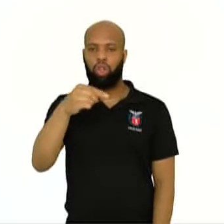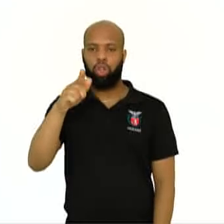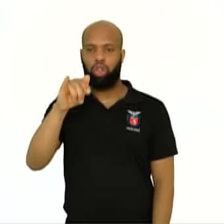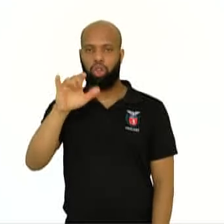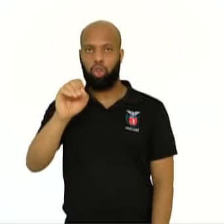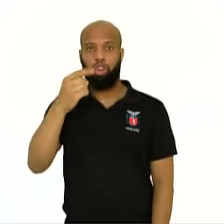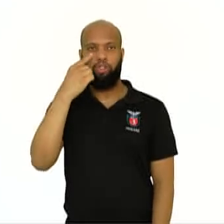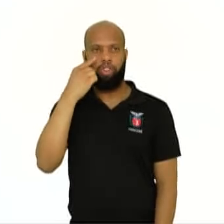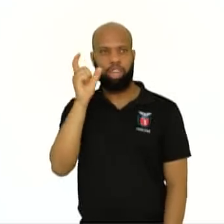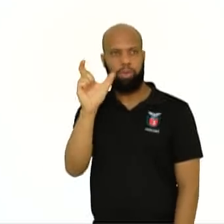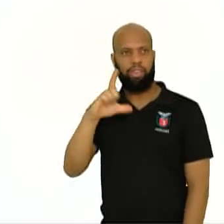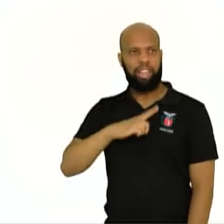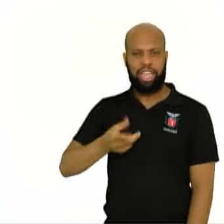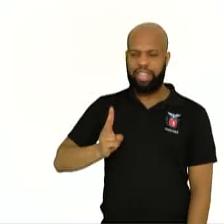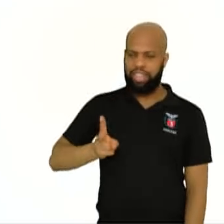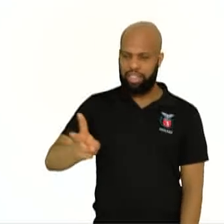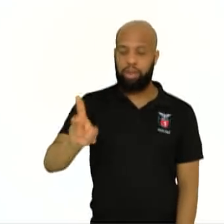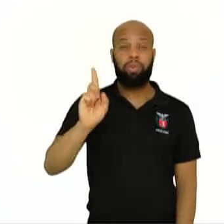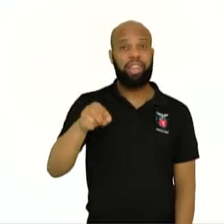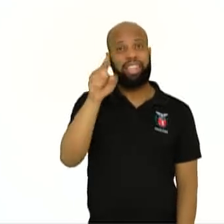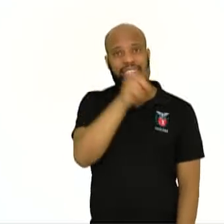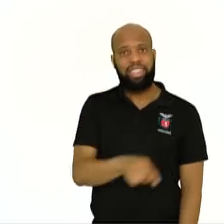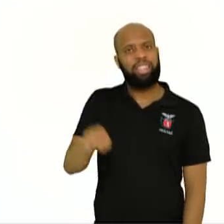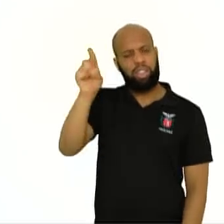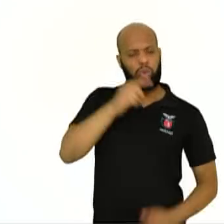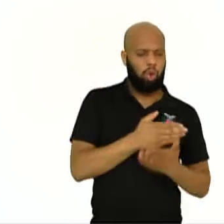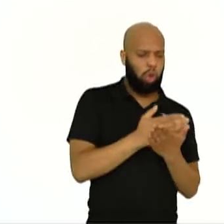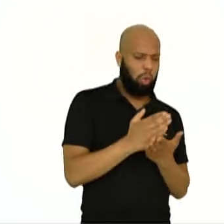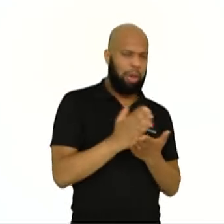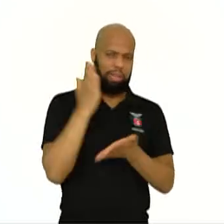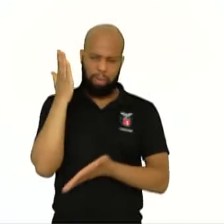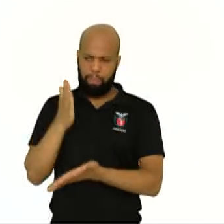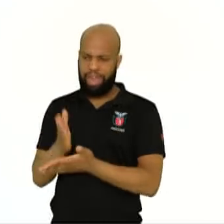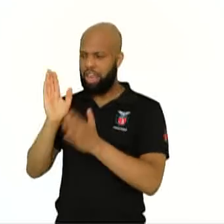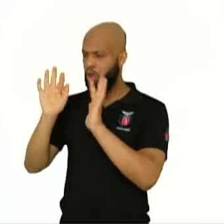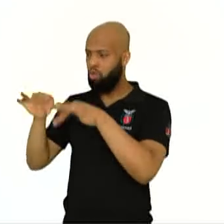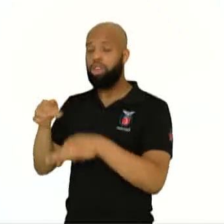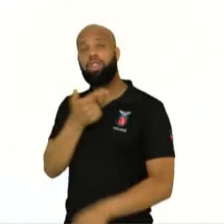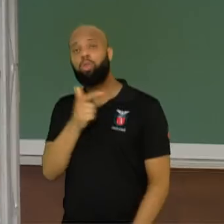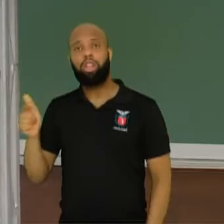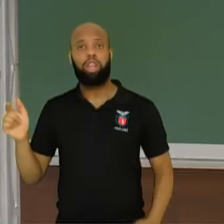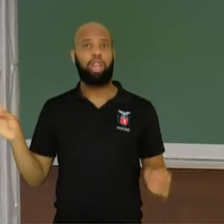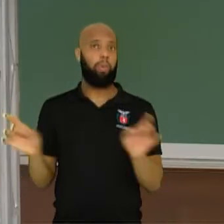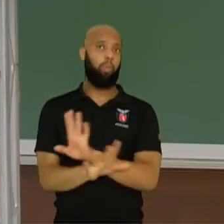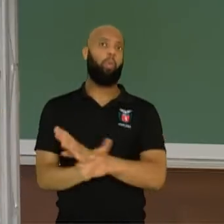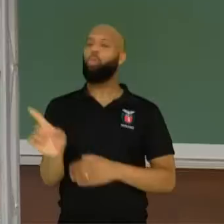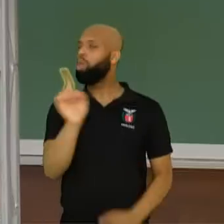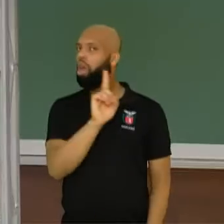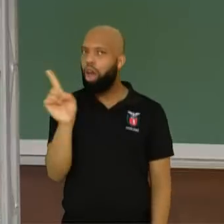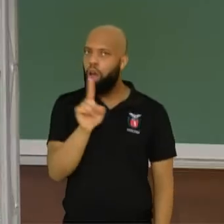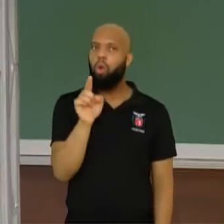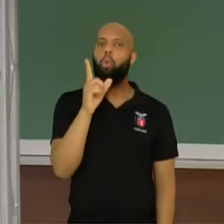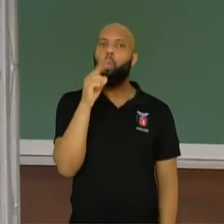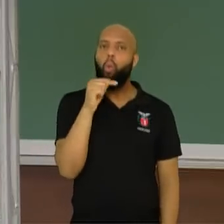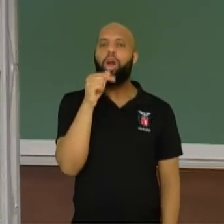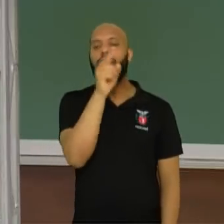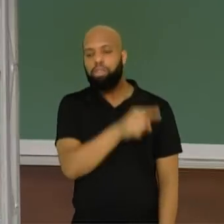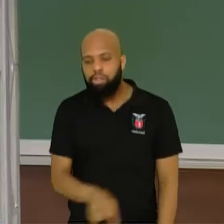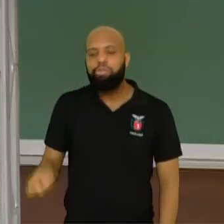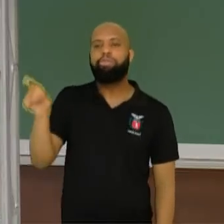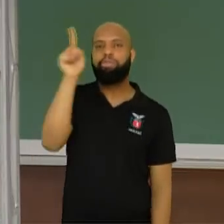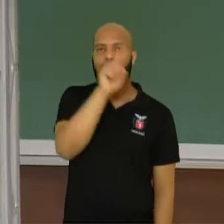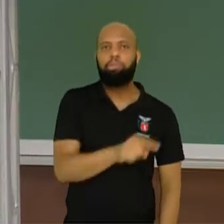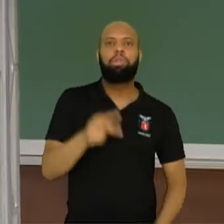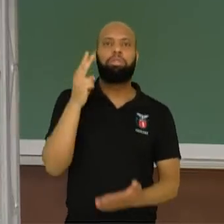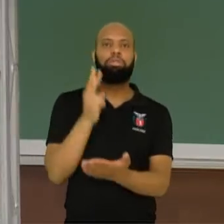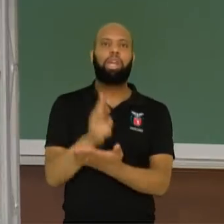condensa, forma gotículas de água líquido e cai na forma, de chuva. Uma parte